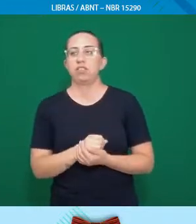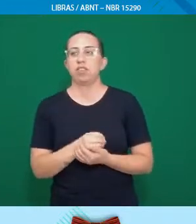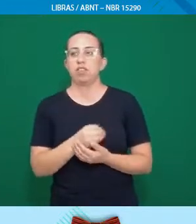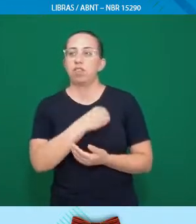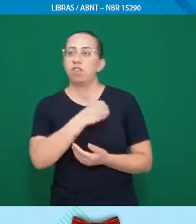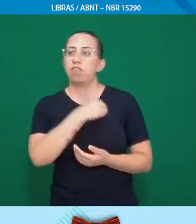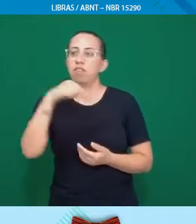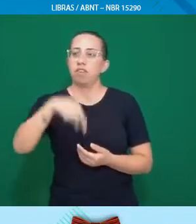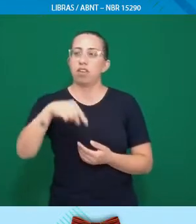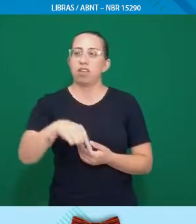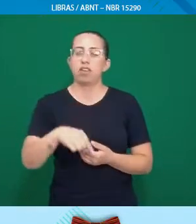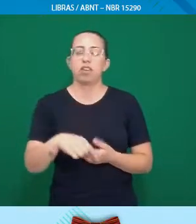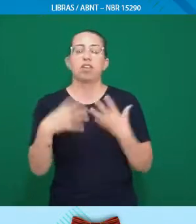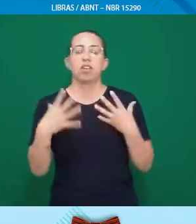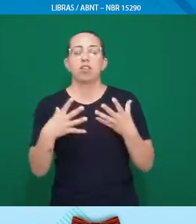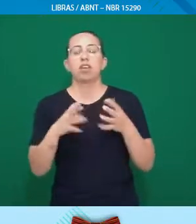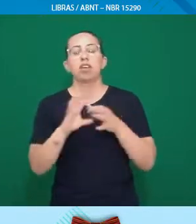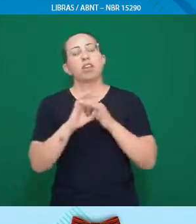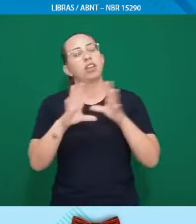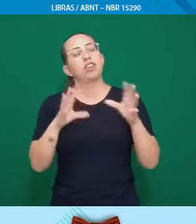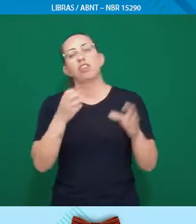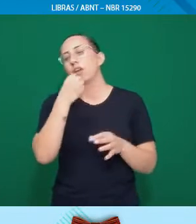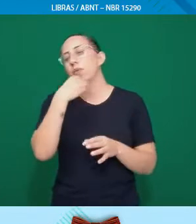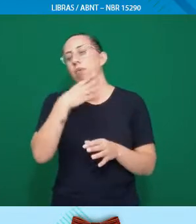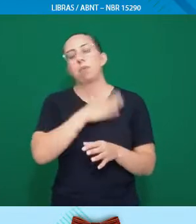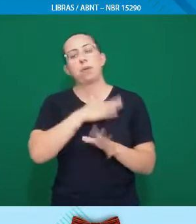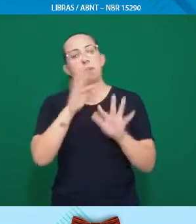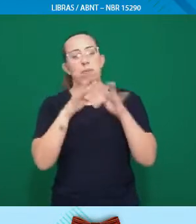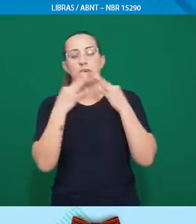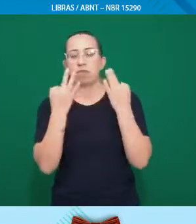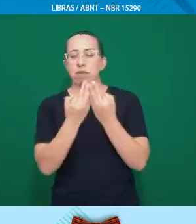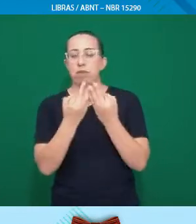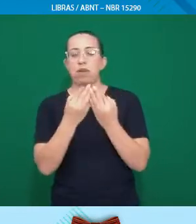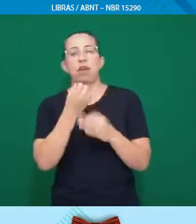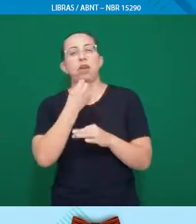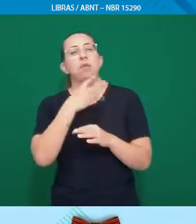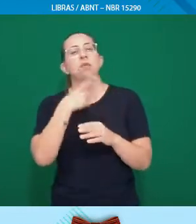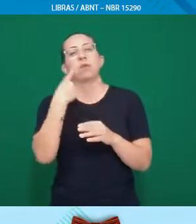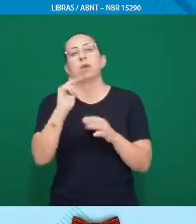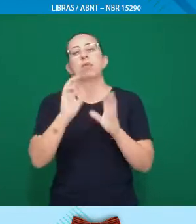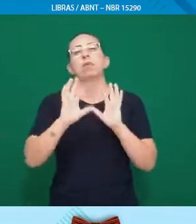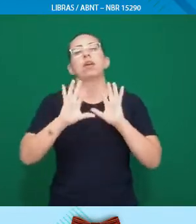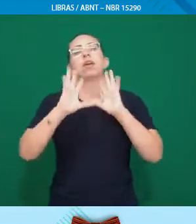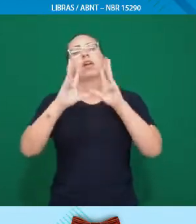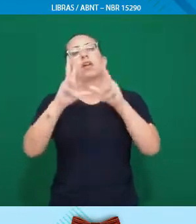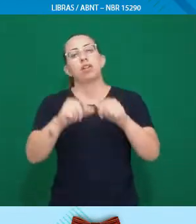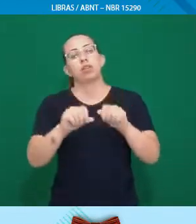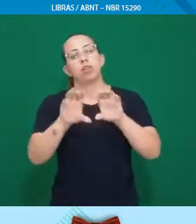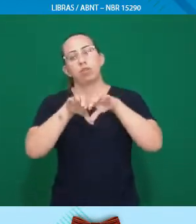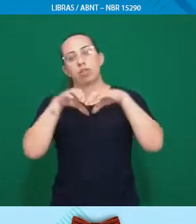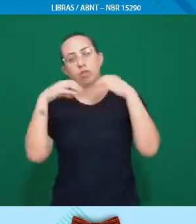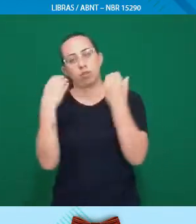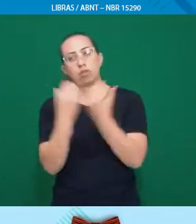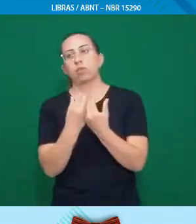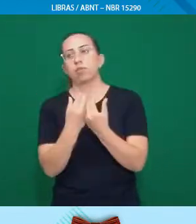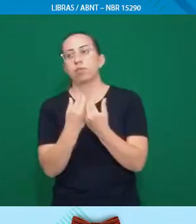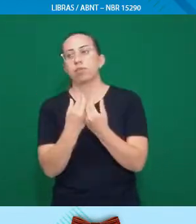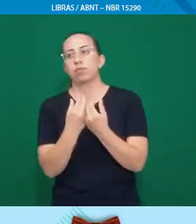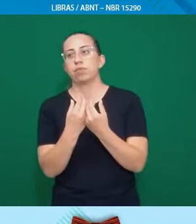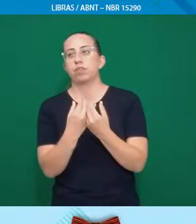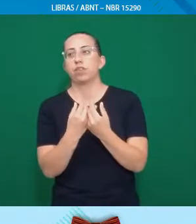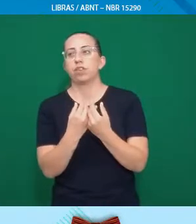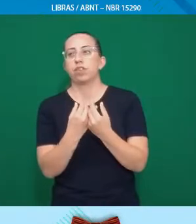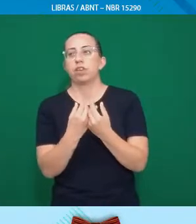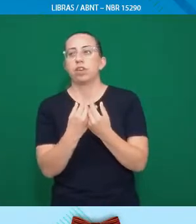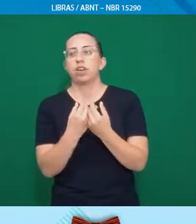criamos nossos filhos Então como nós queríamos o bem para nossa família também sempre desejamos o bem para toda a comunidade o que nos torna